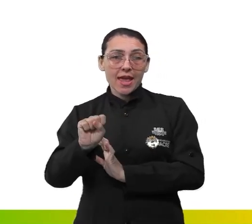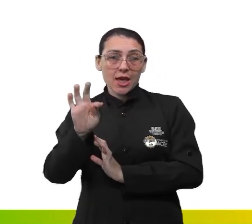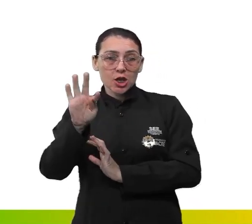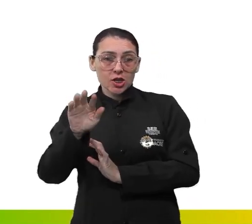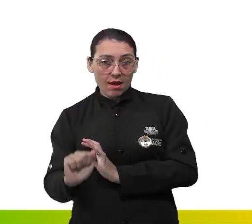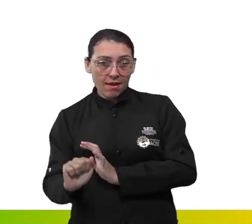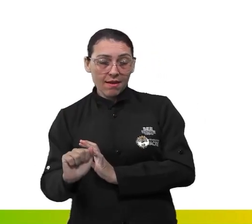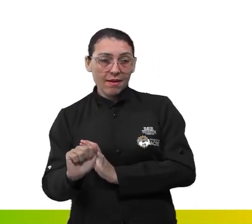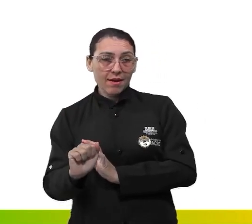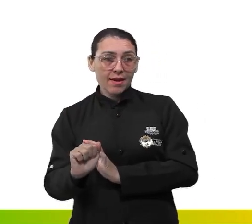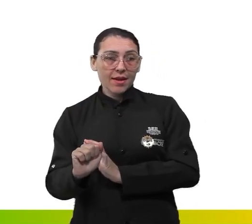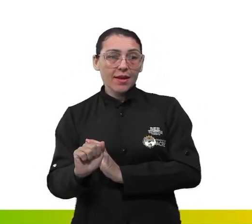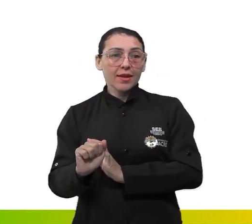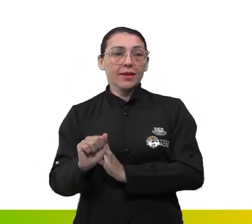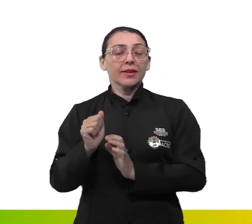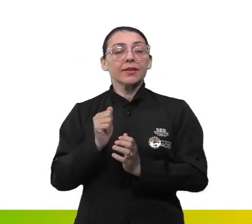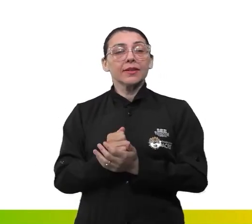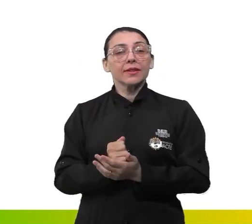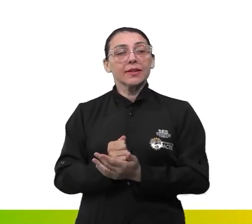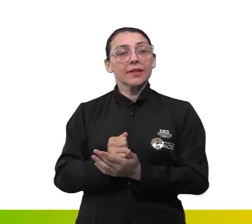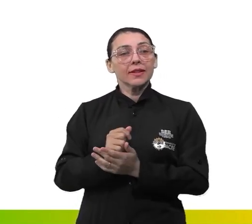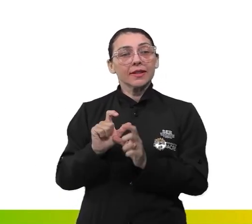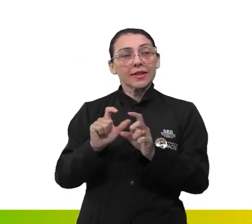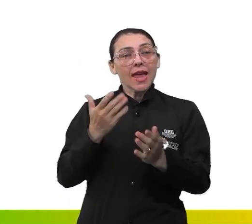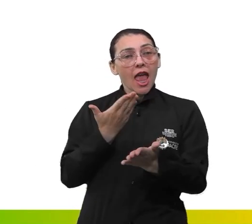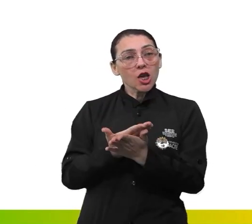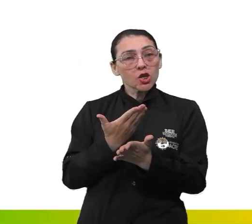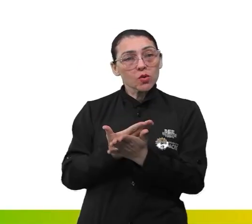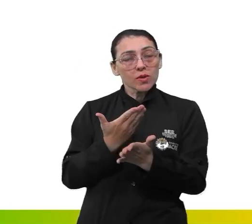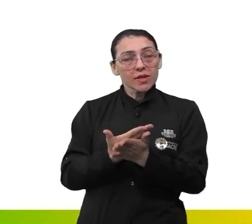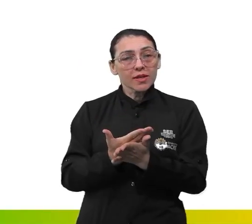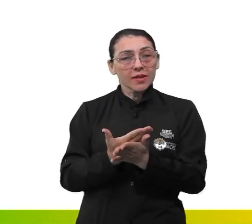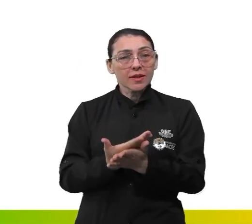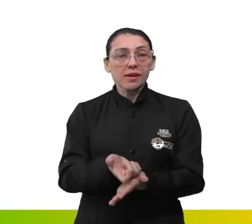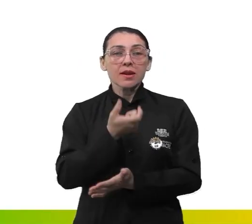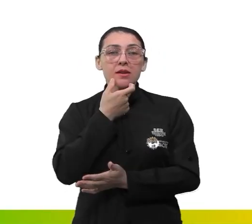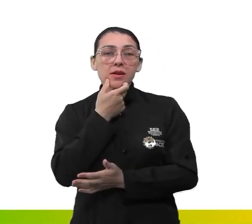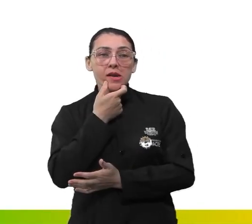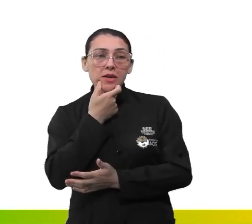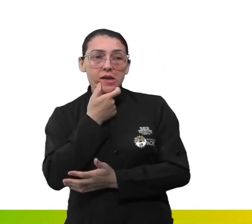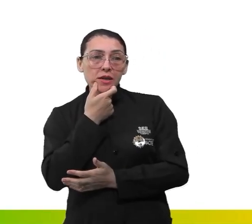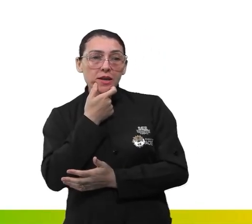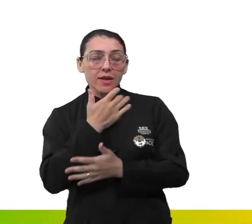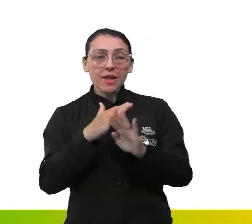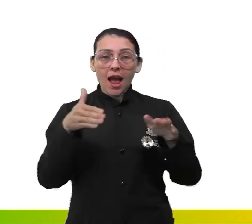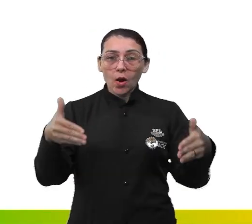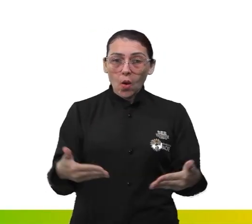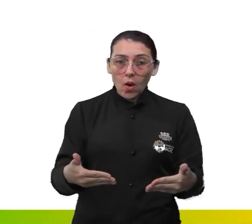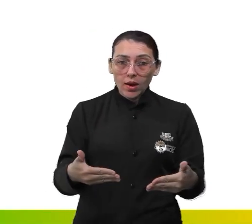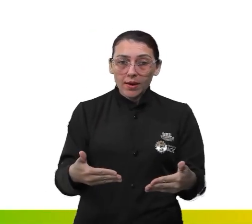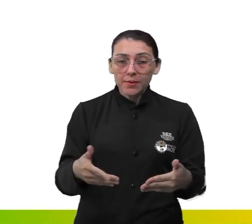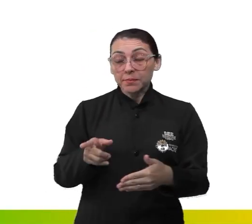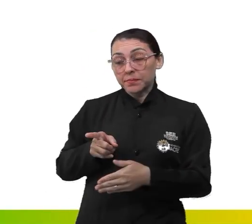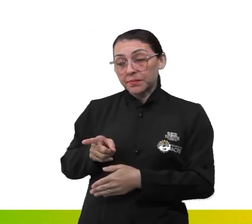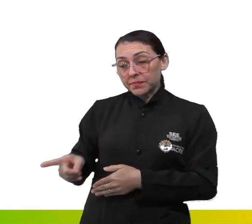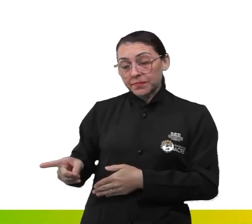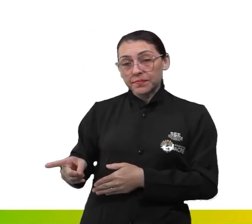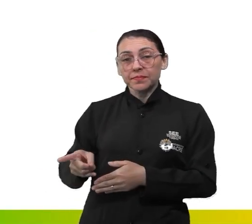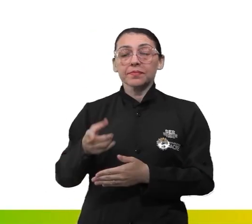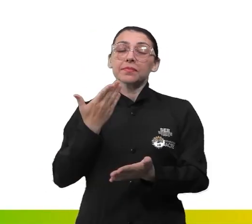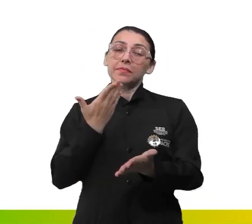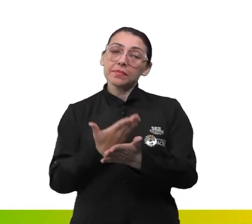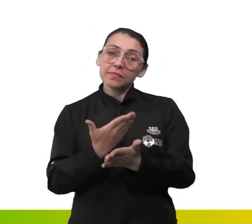está, studying, estudando, English now. Ela está estudando